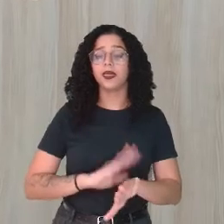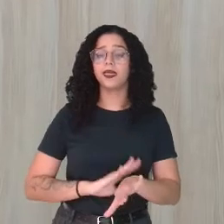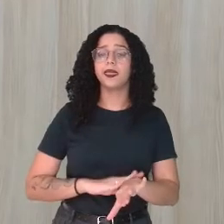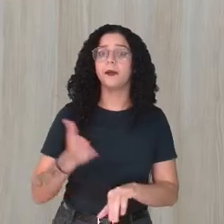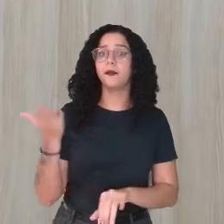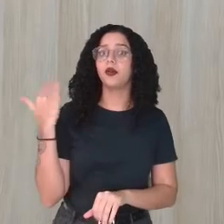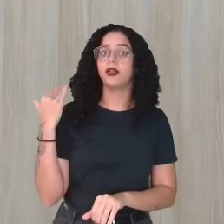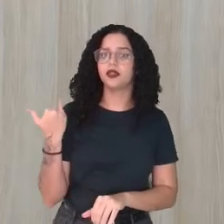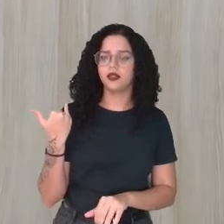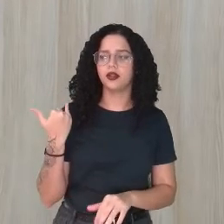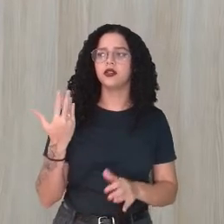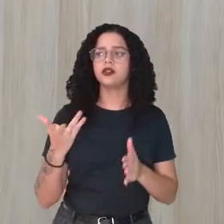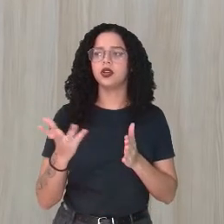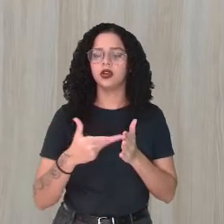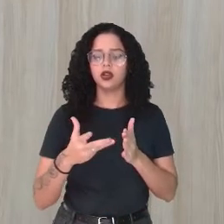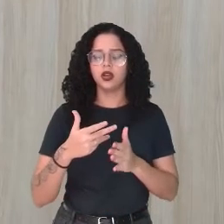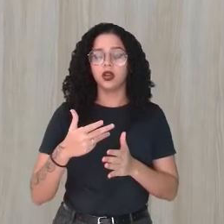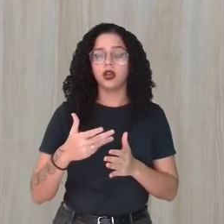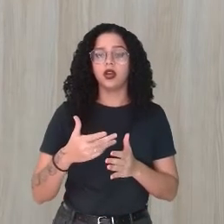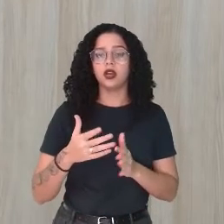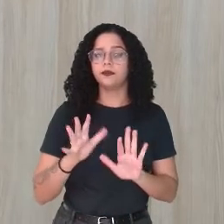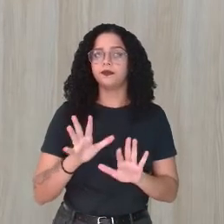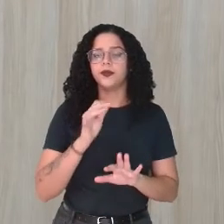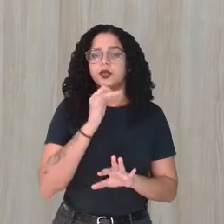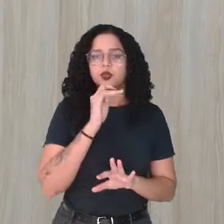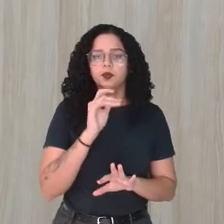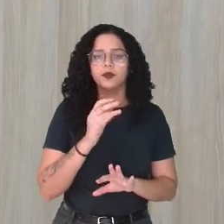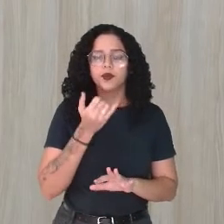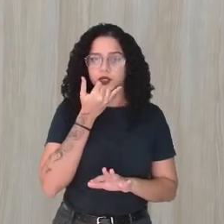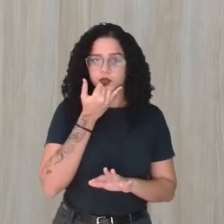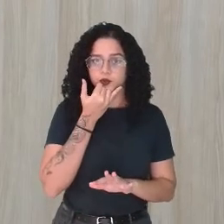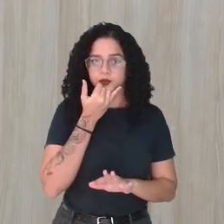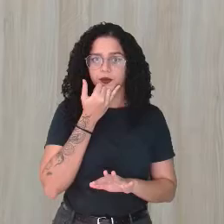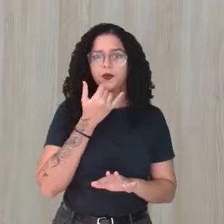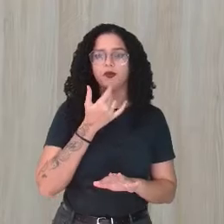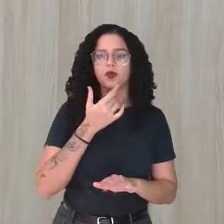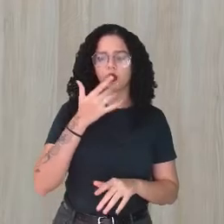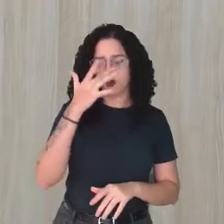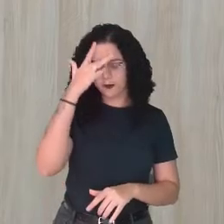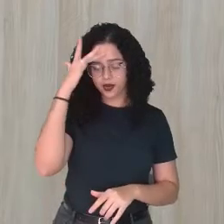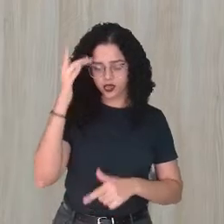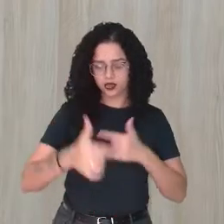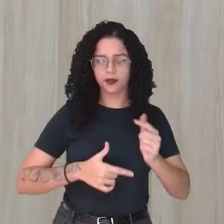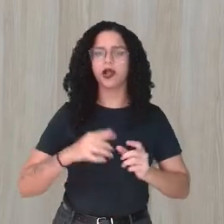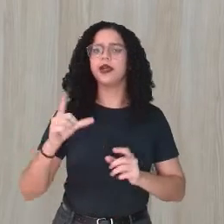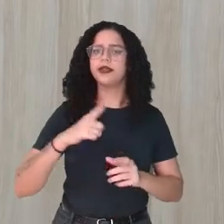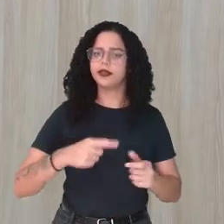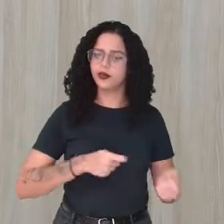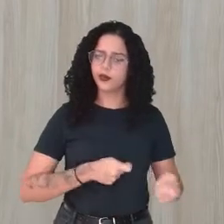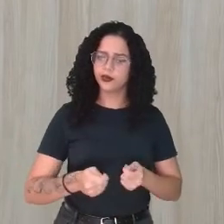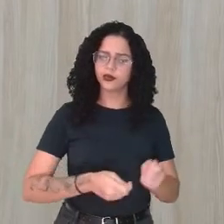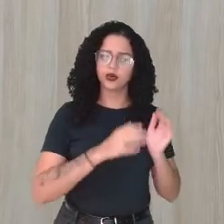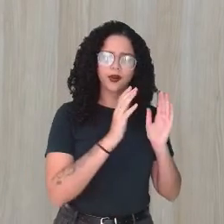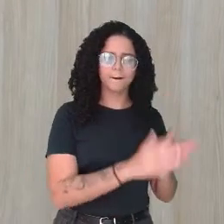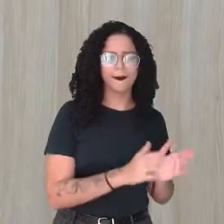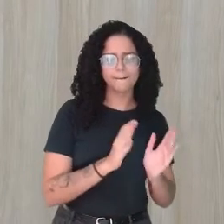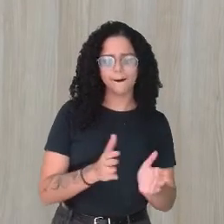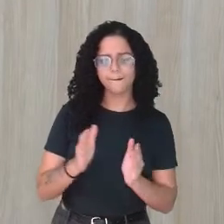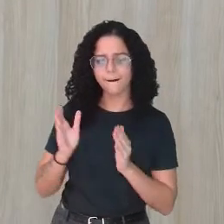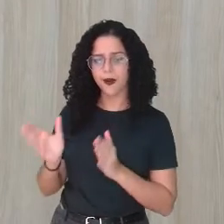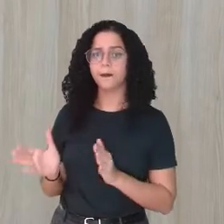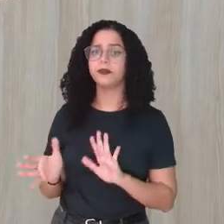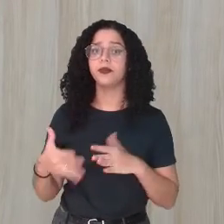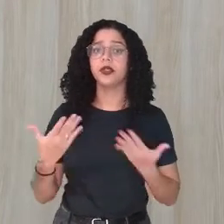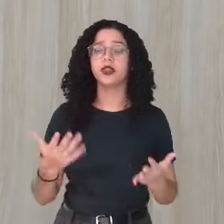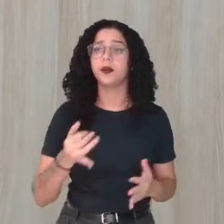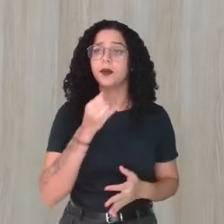a produção, o trabalhador, ele detinha o controle de todas as etapas da produção. Né? Então, imagine se o cara